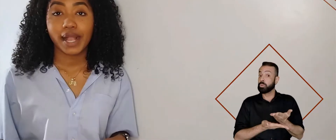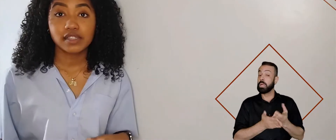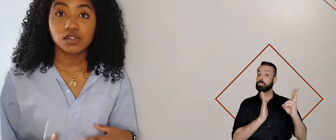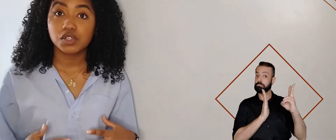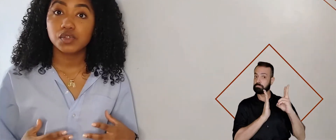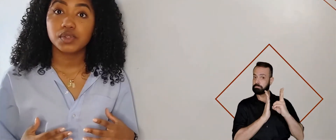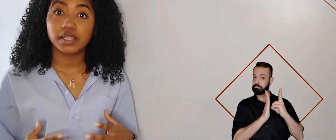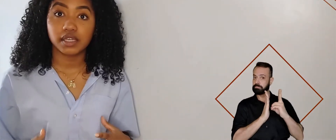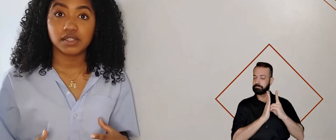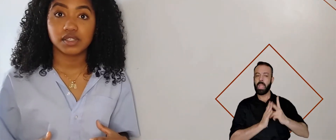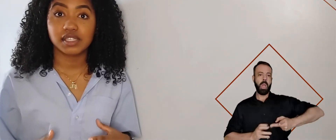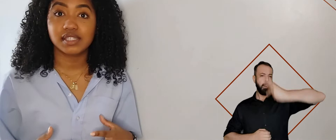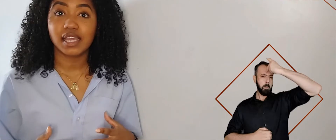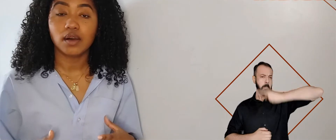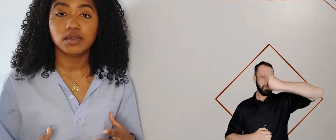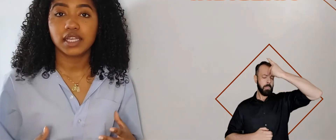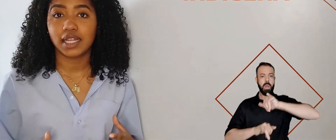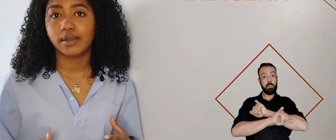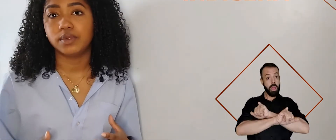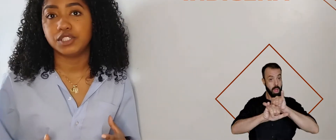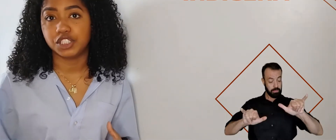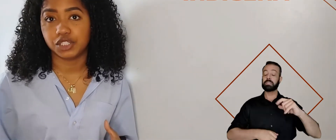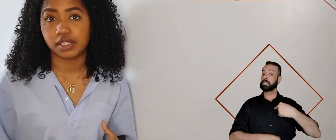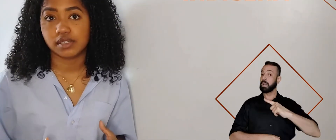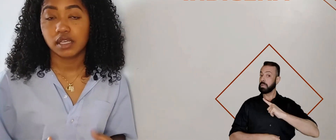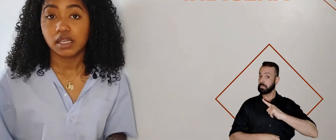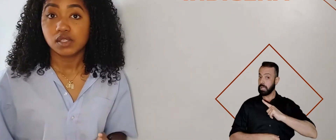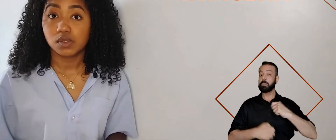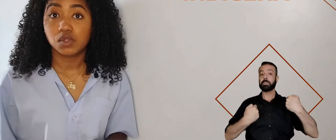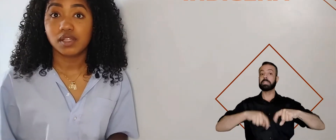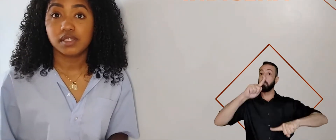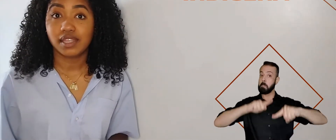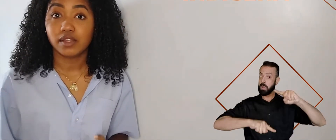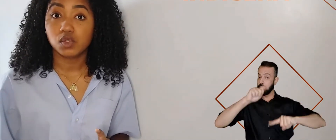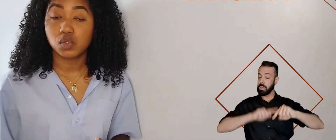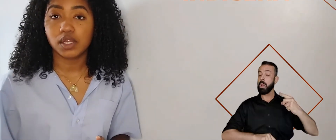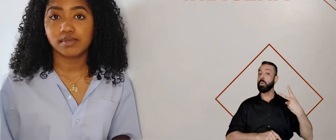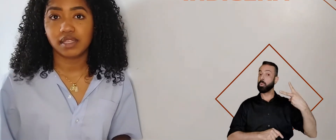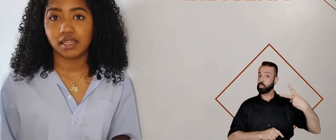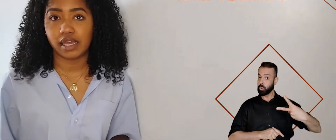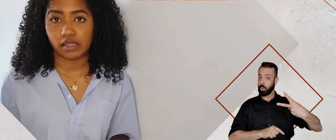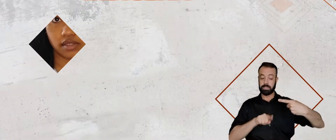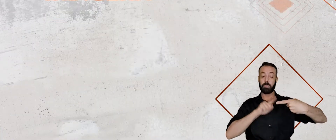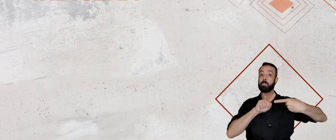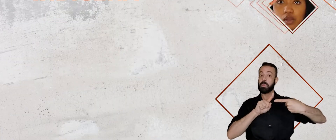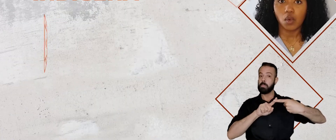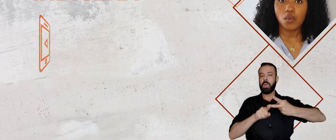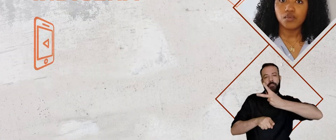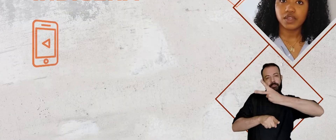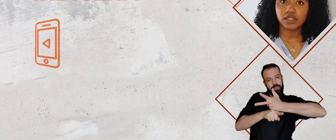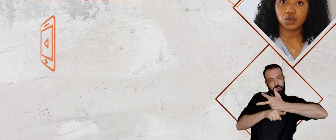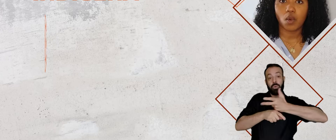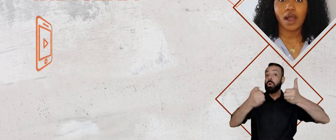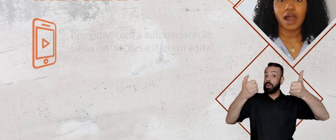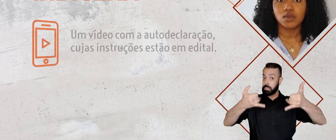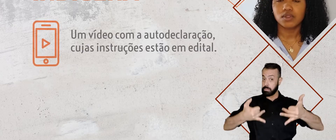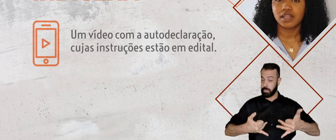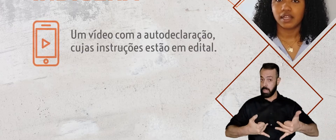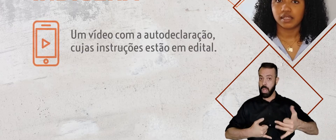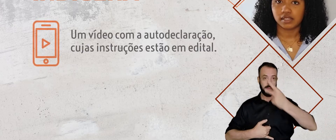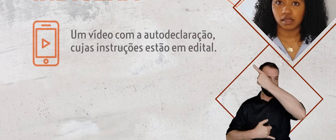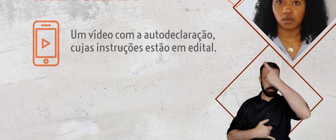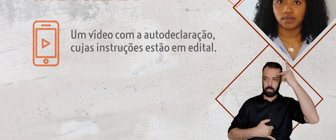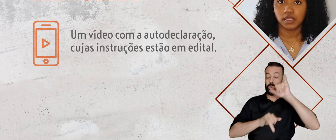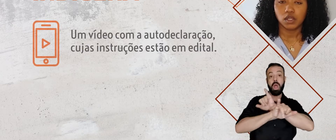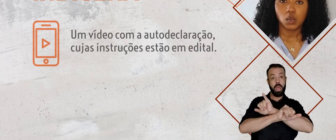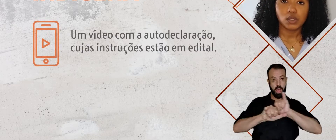No caso de estudantes que se autodeclaram indígenas, são solicitados dois materiais. Um vídeo com a